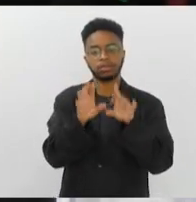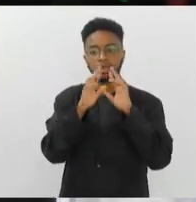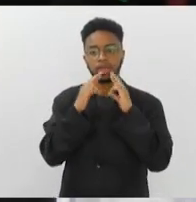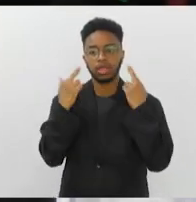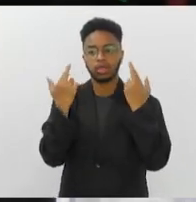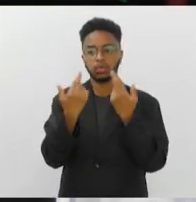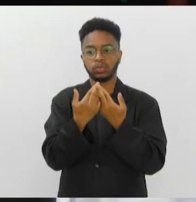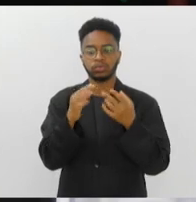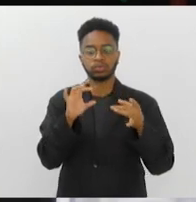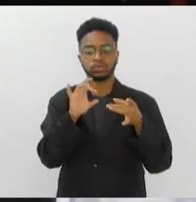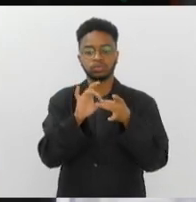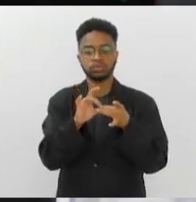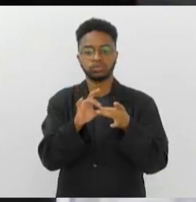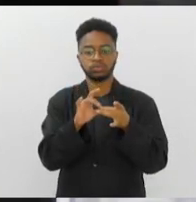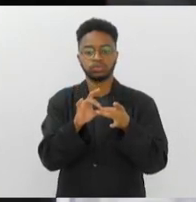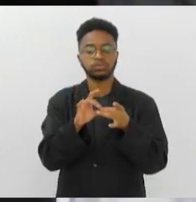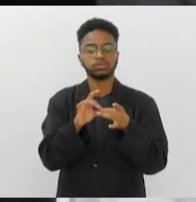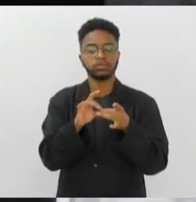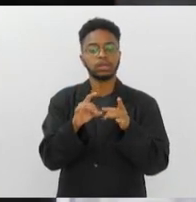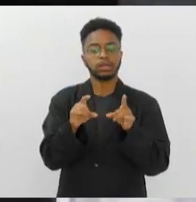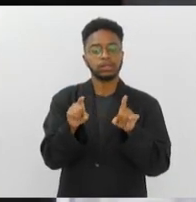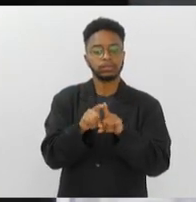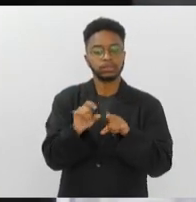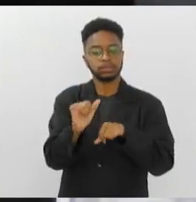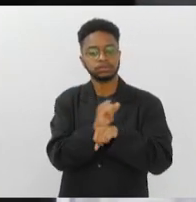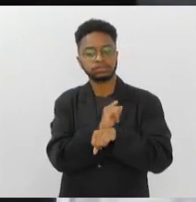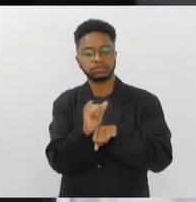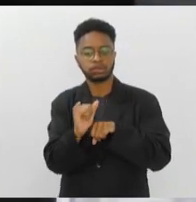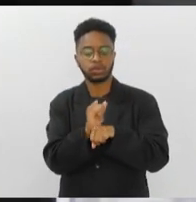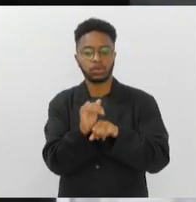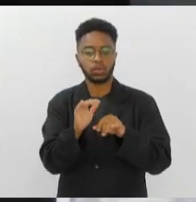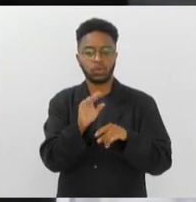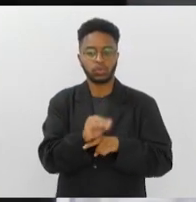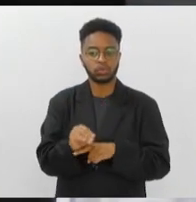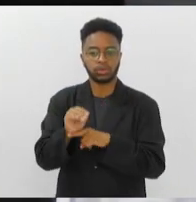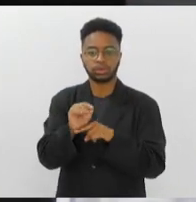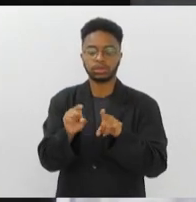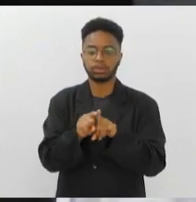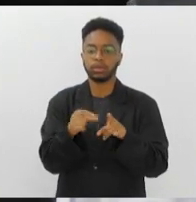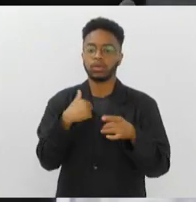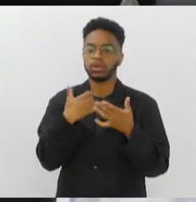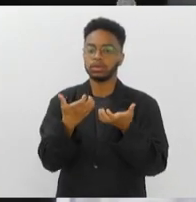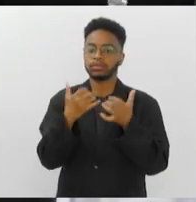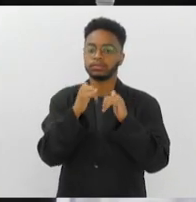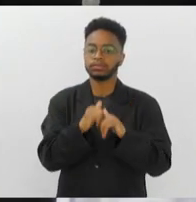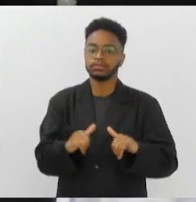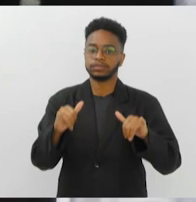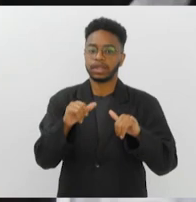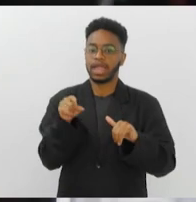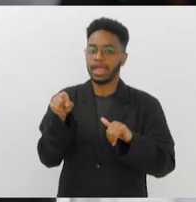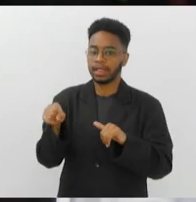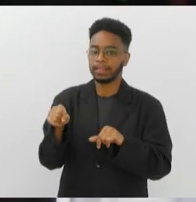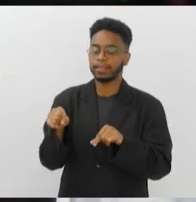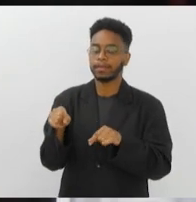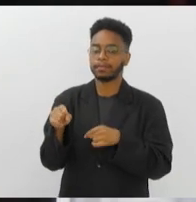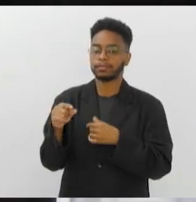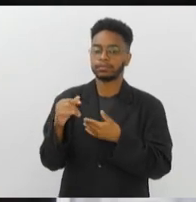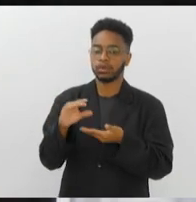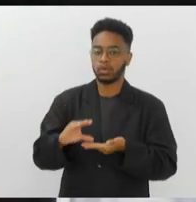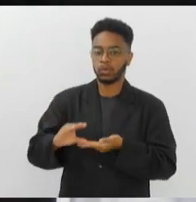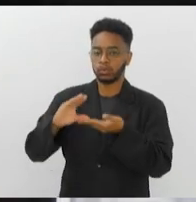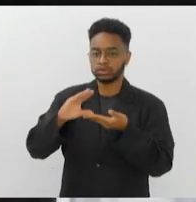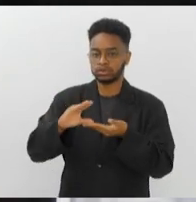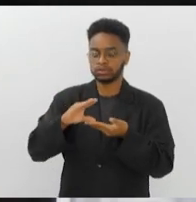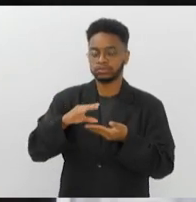colégio gestor, estratégias de cuidado. E quero dizer que ela também foi e é a nossa conselheira municipal